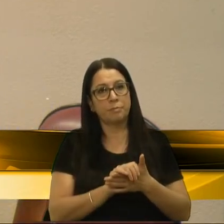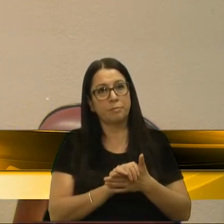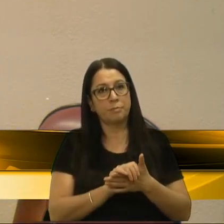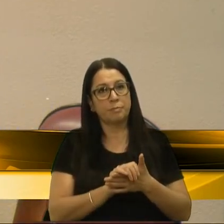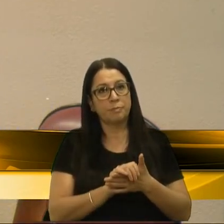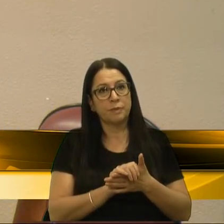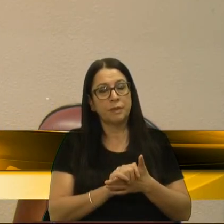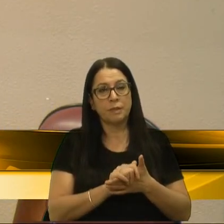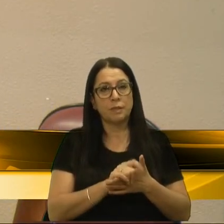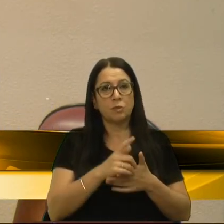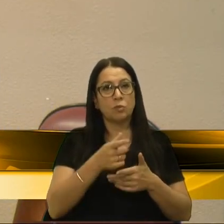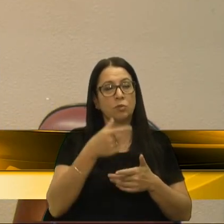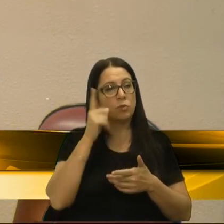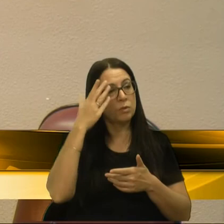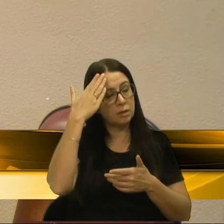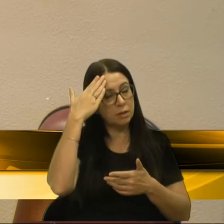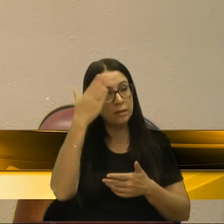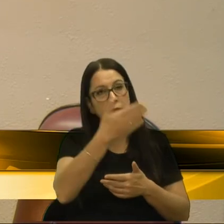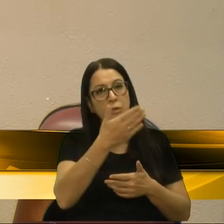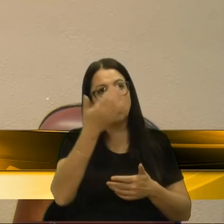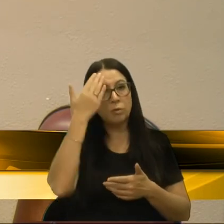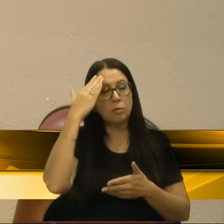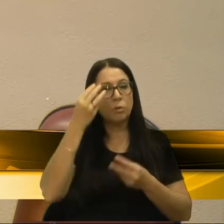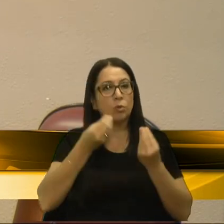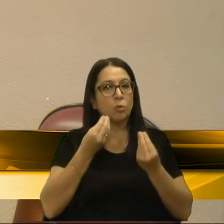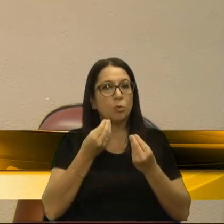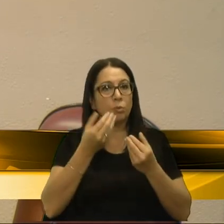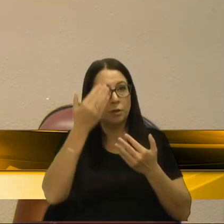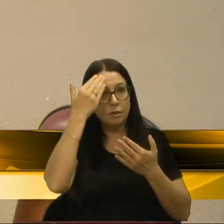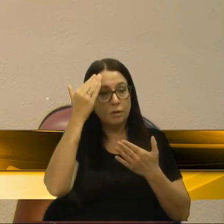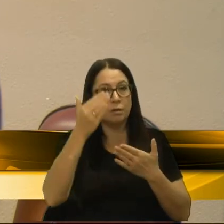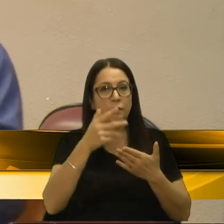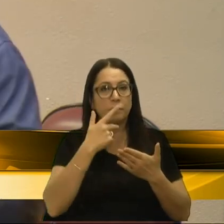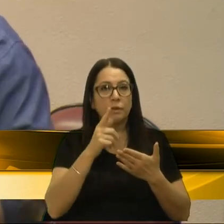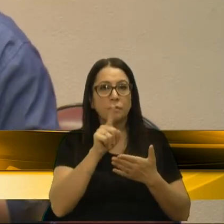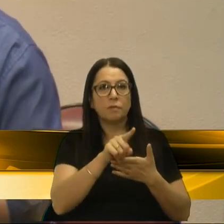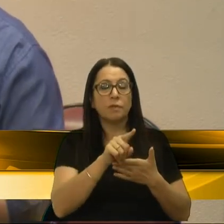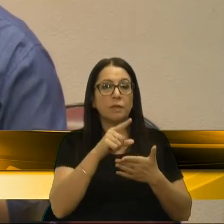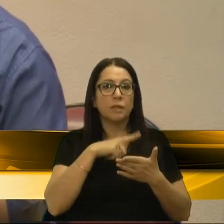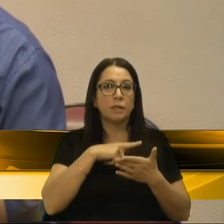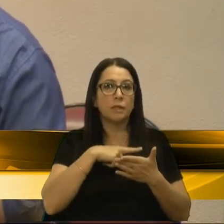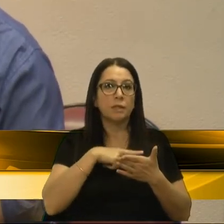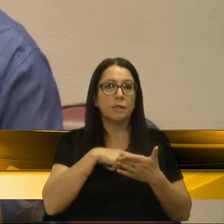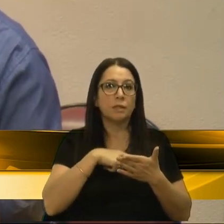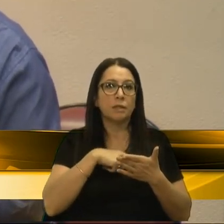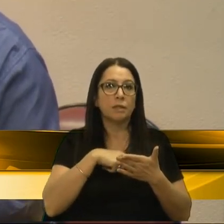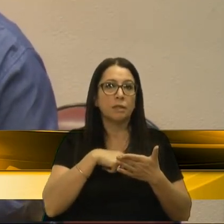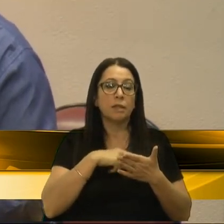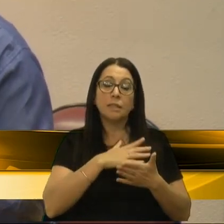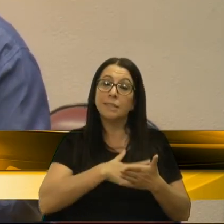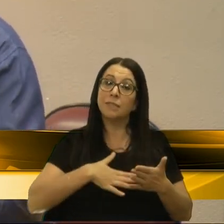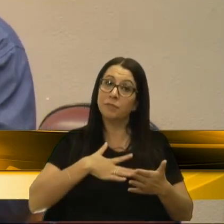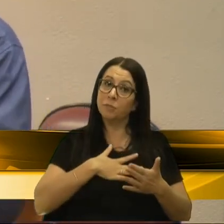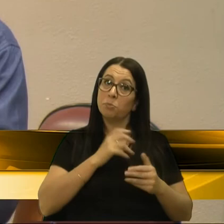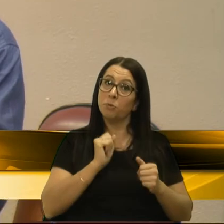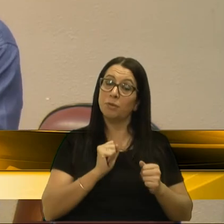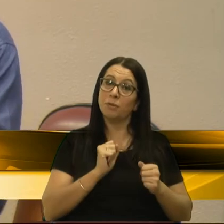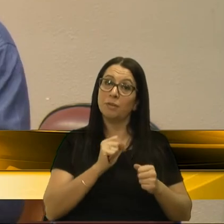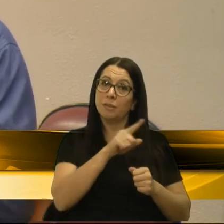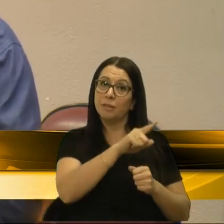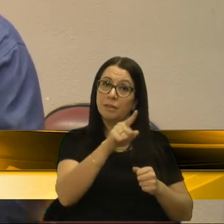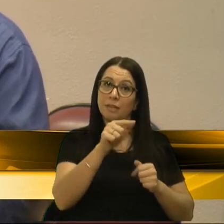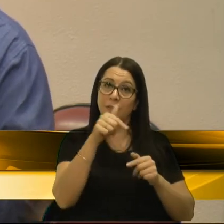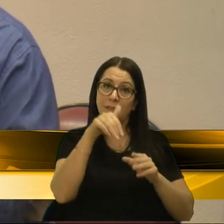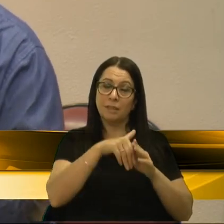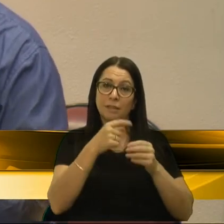saiu ontem agradecido e não sabia como agradecer. Digo, não, nós só temos a satisfação de poder você estar